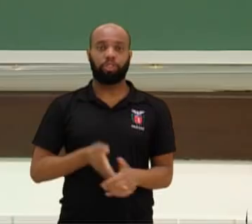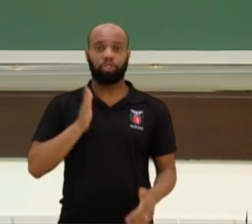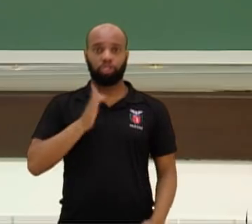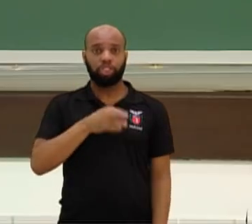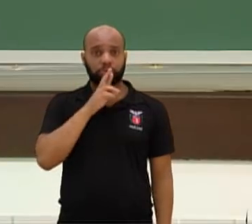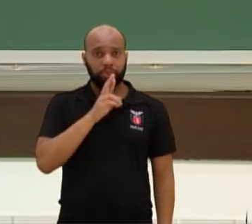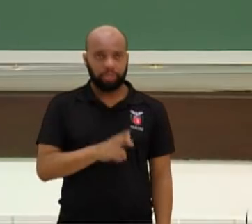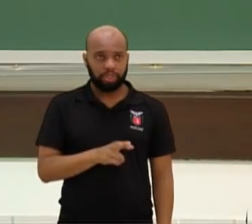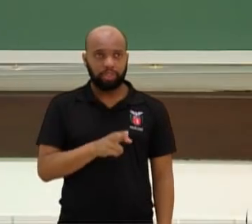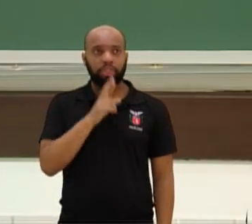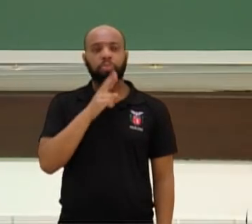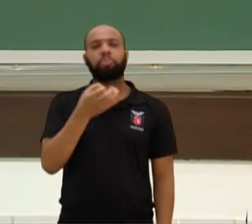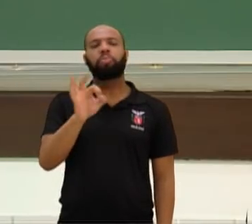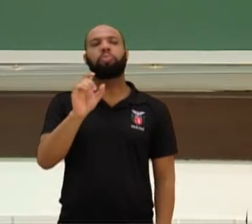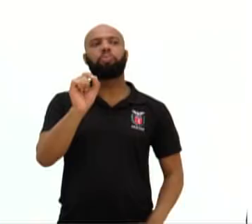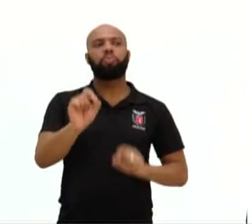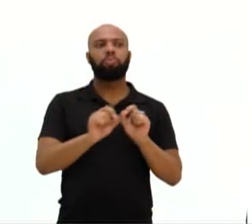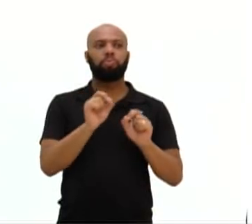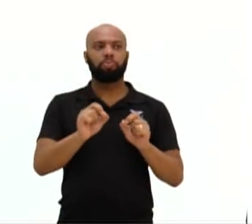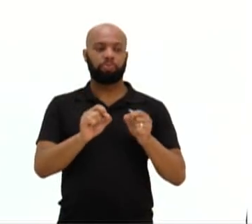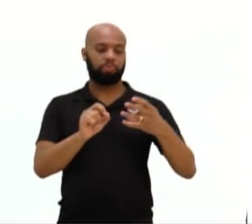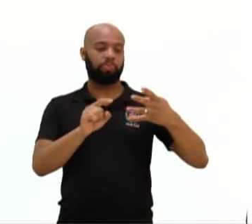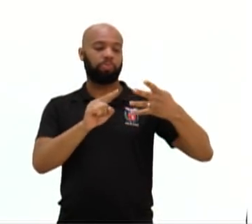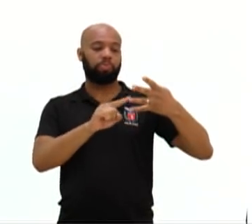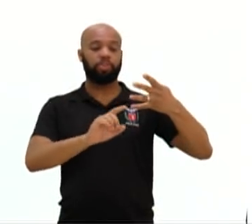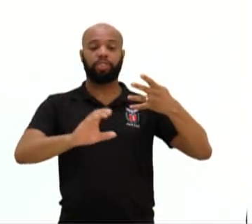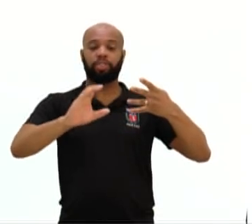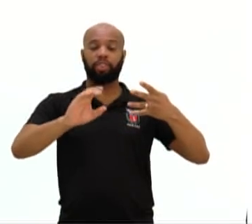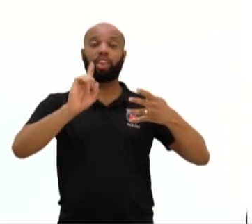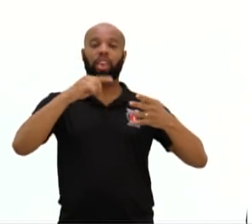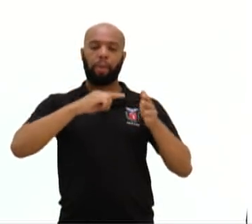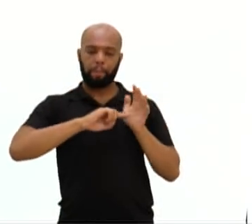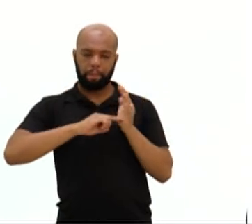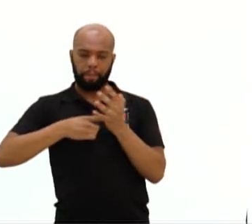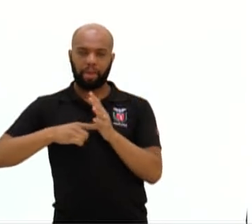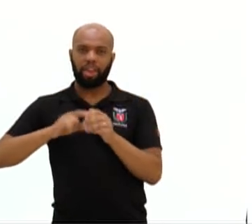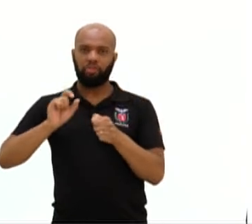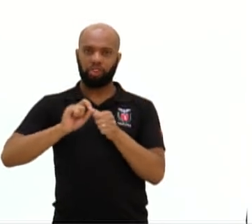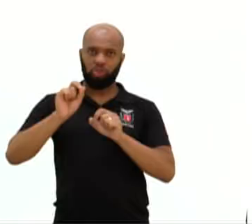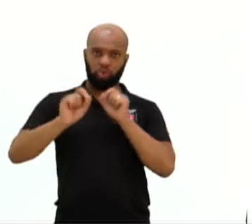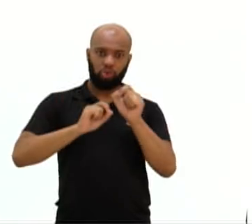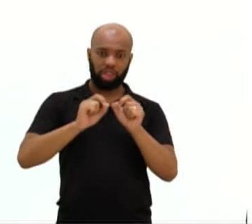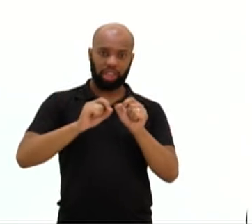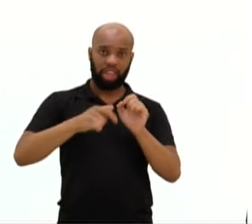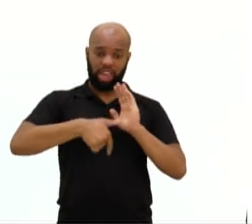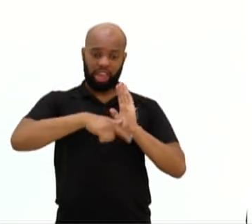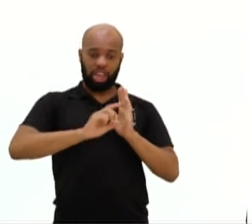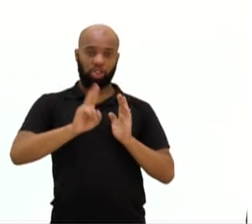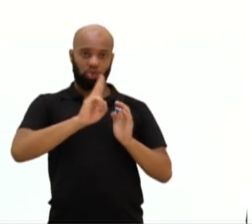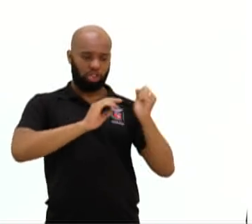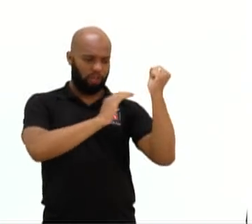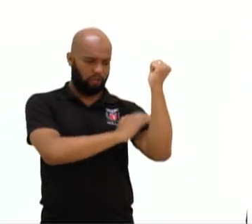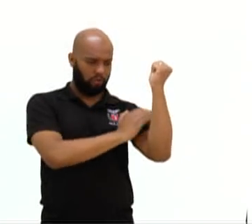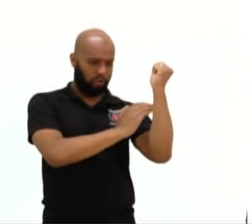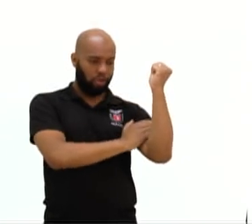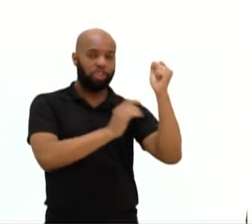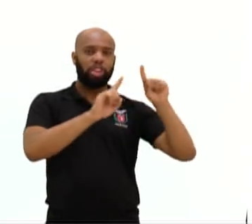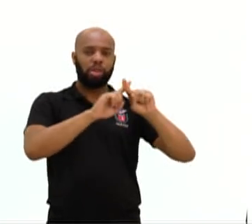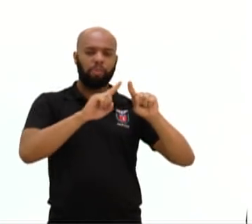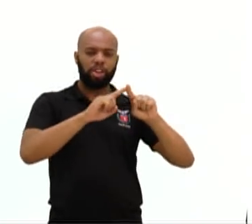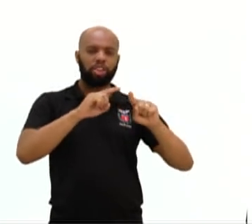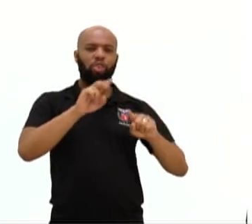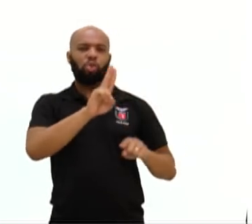Responderam, pessoal? A resposta correta é a letra C. São máquinas que transmitem e modificam a forma com que